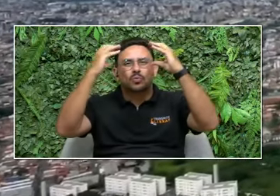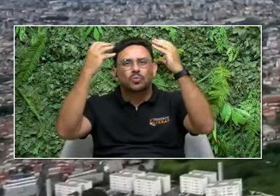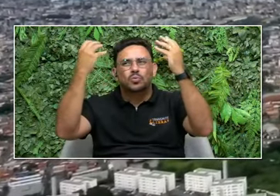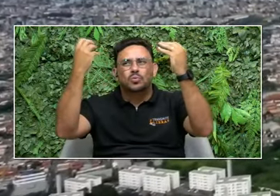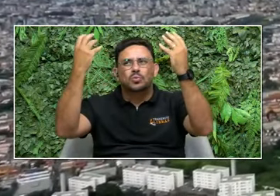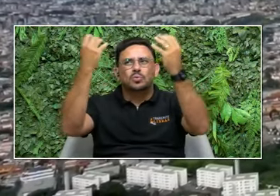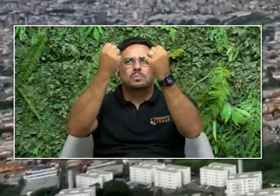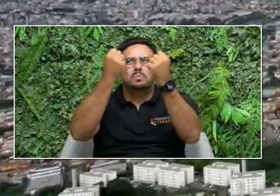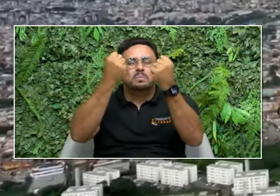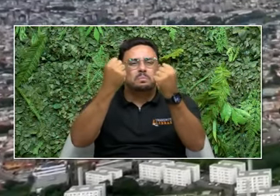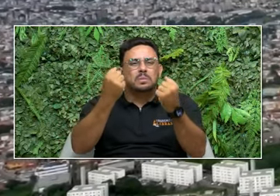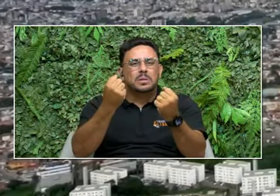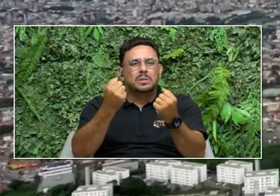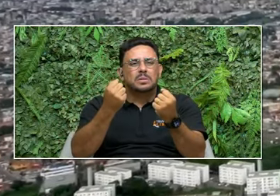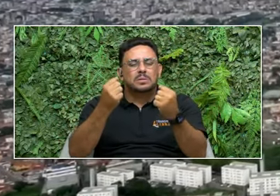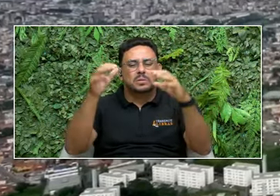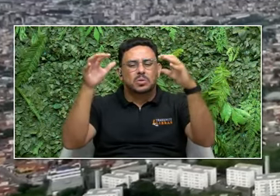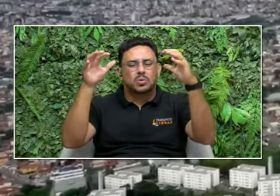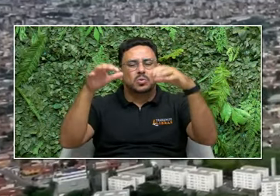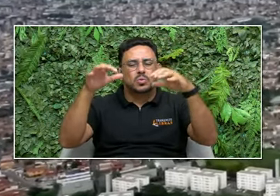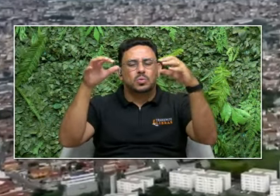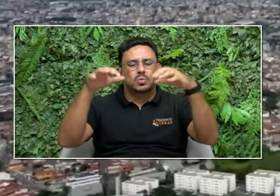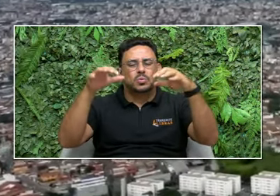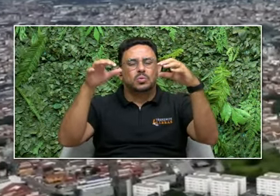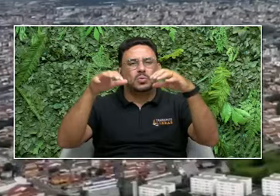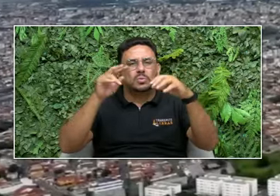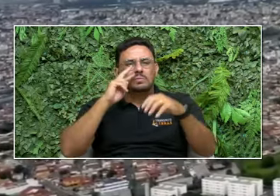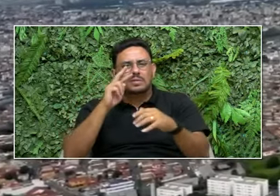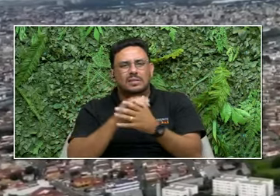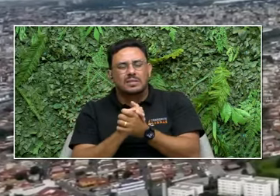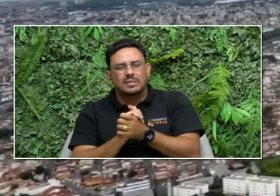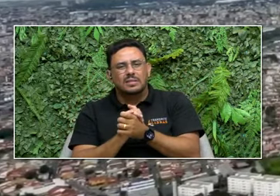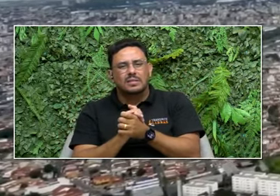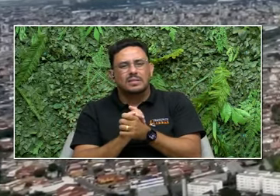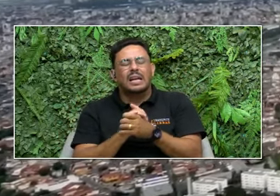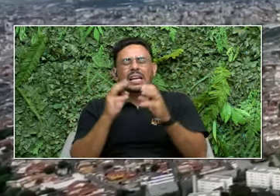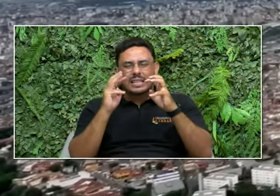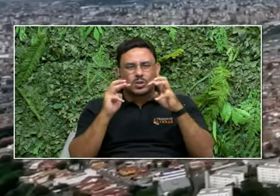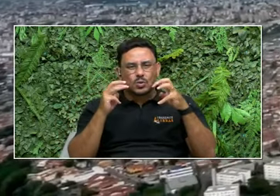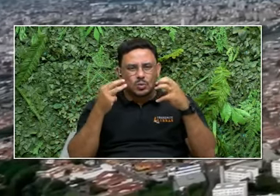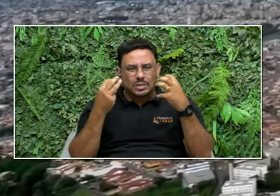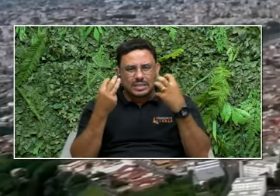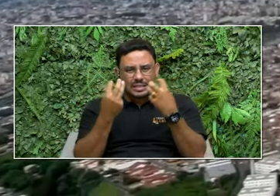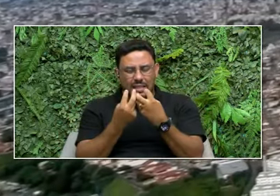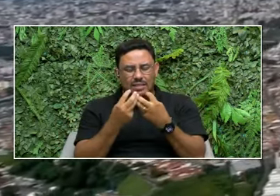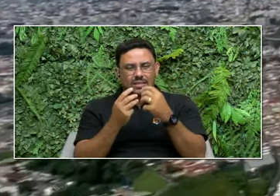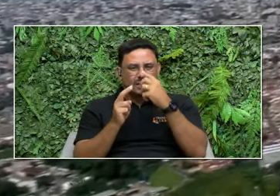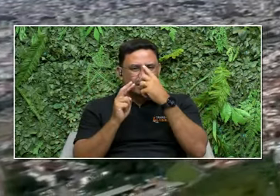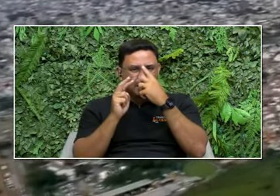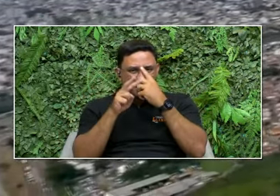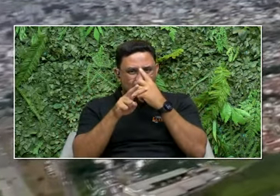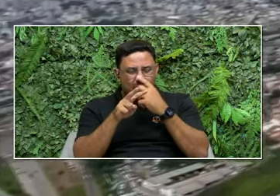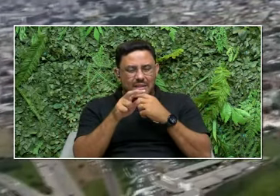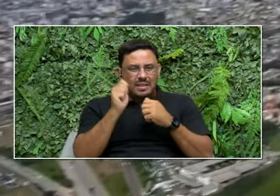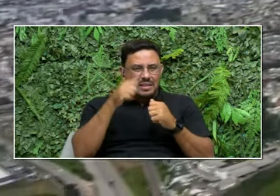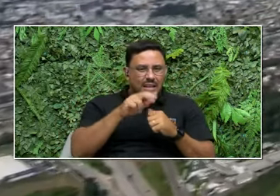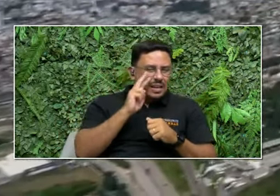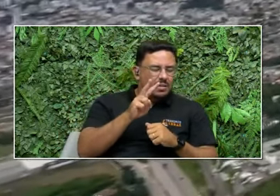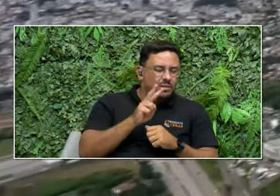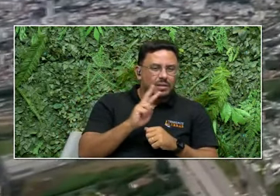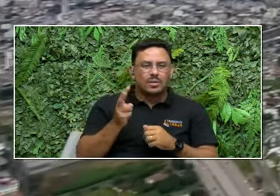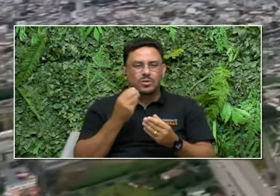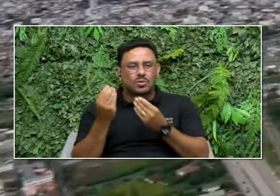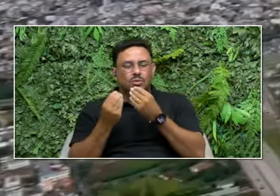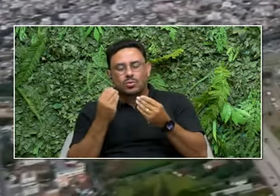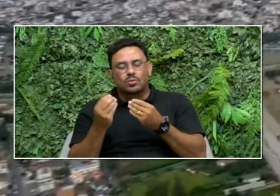no horizonte ali uma chuva caindo se aí no estádio tá Dá para ver ou aí no estádio o tempo